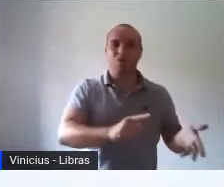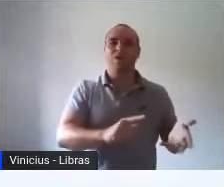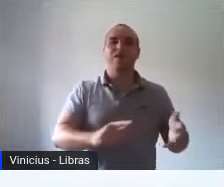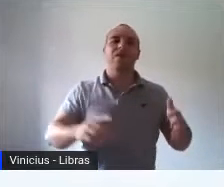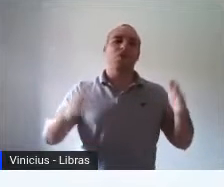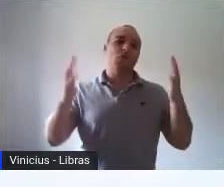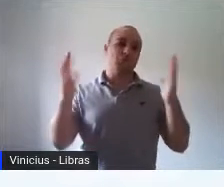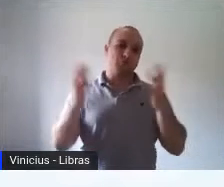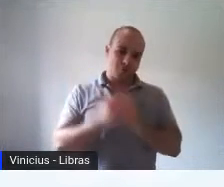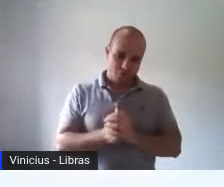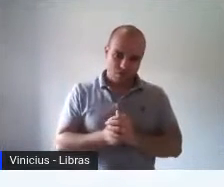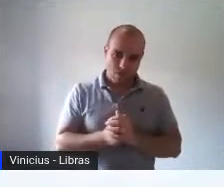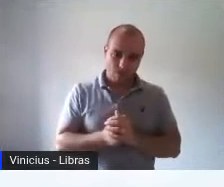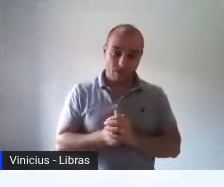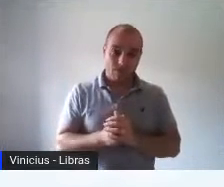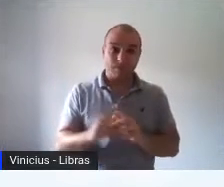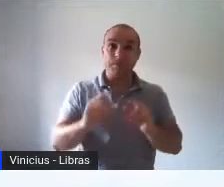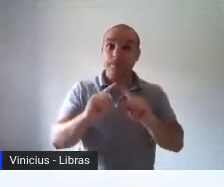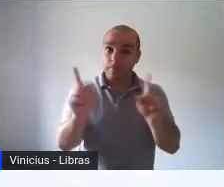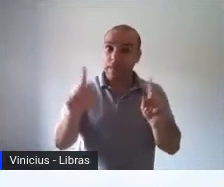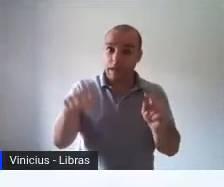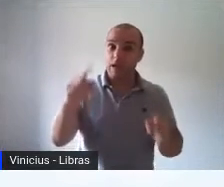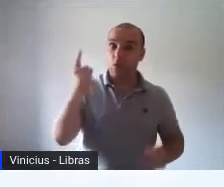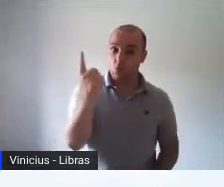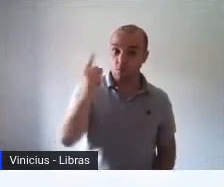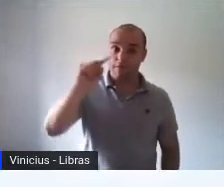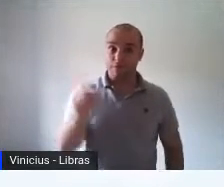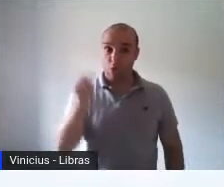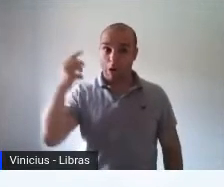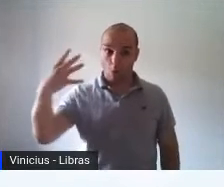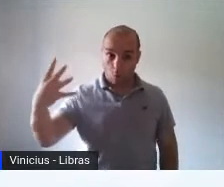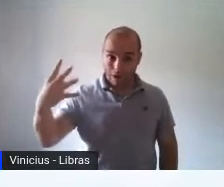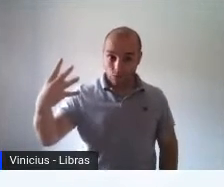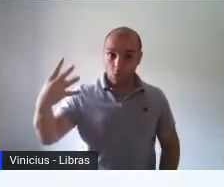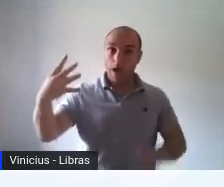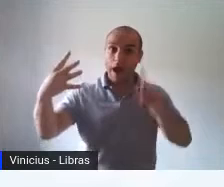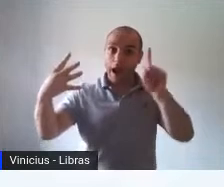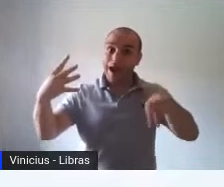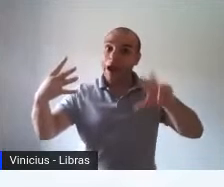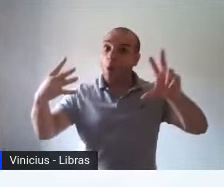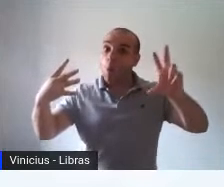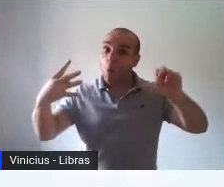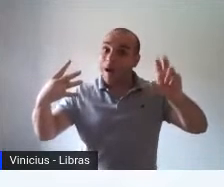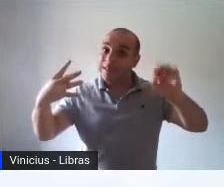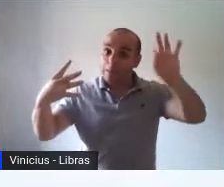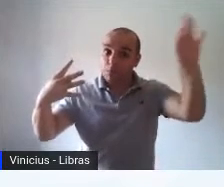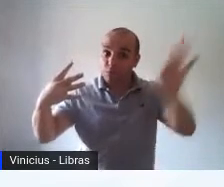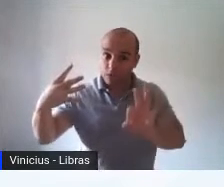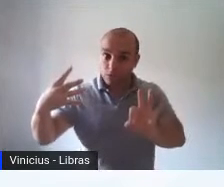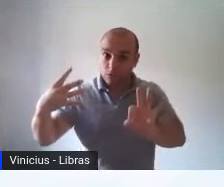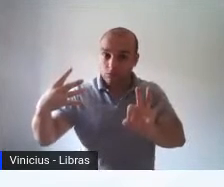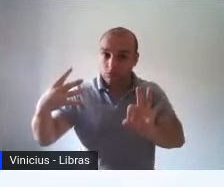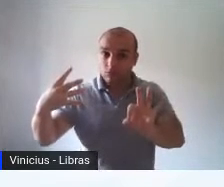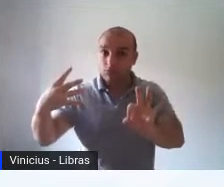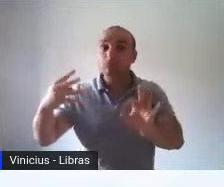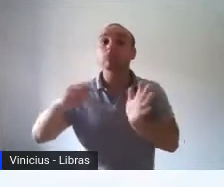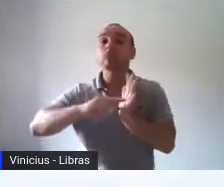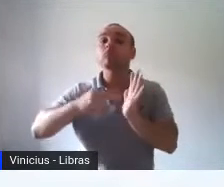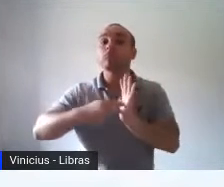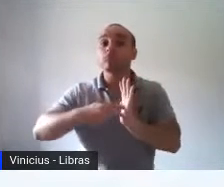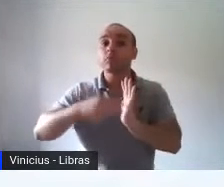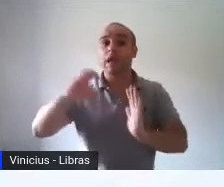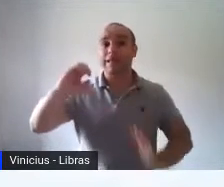ganho real de 50% do PIB de 2019, que com a revisão do IBGE passou a ser de